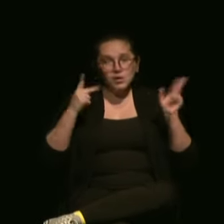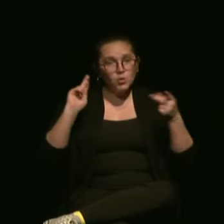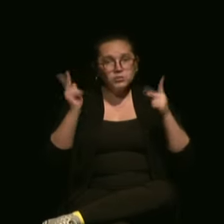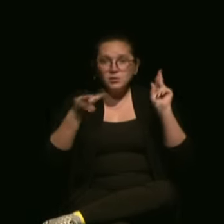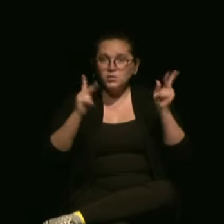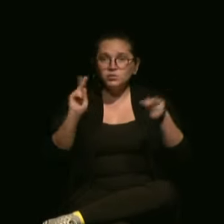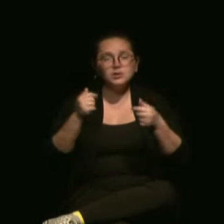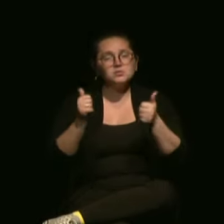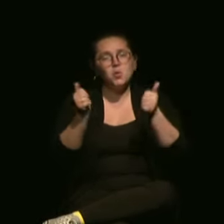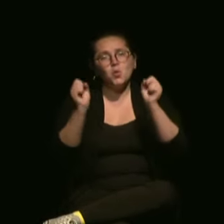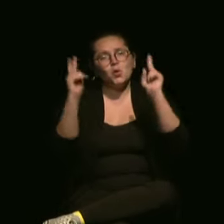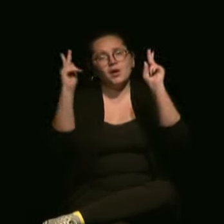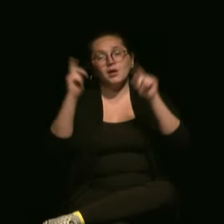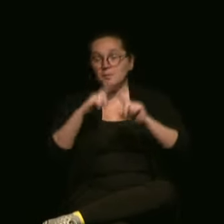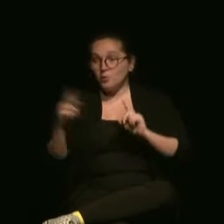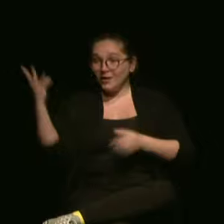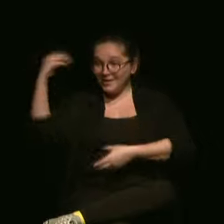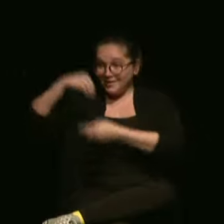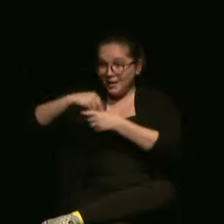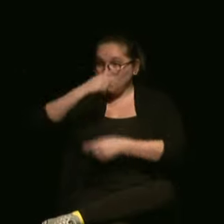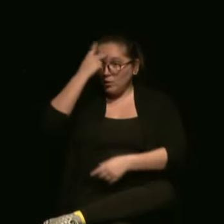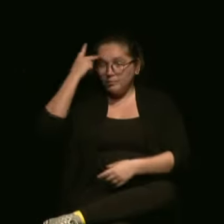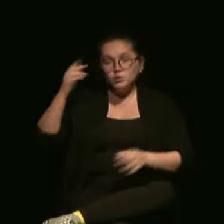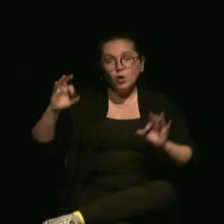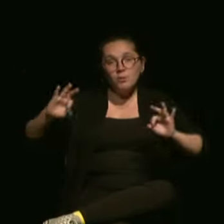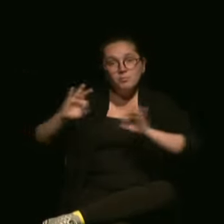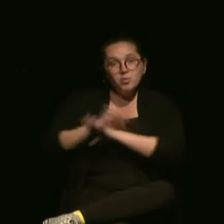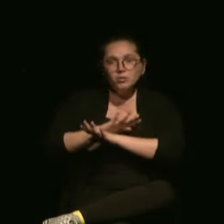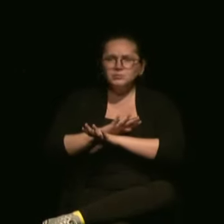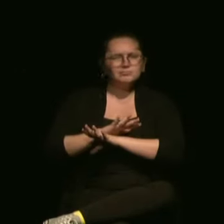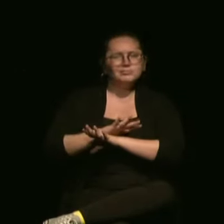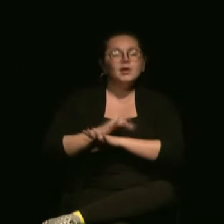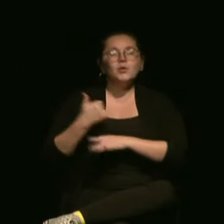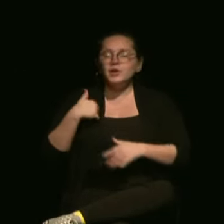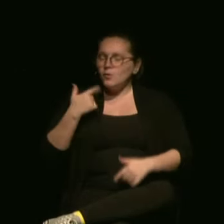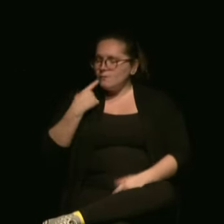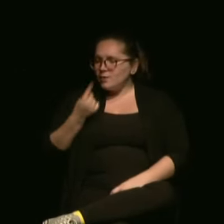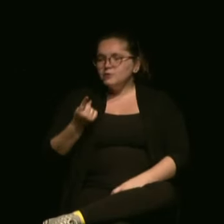Nenhuma questão está resolvida, está dada. E eu acho isso maravilhoso.